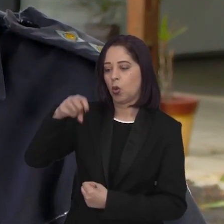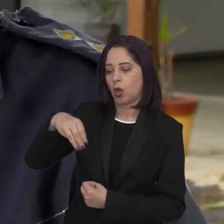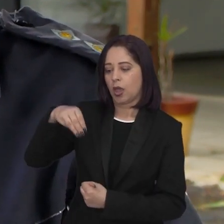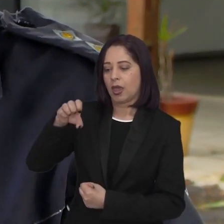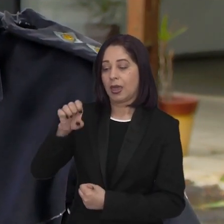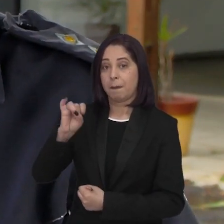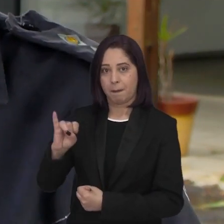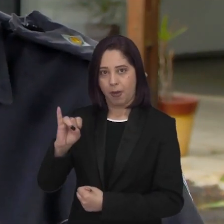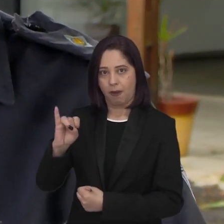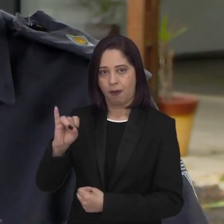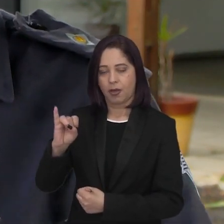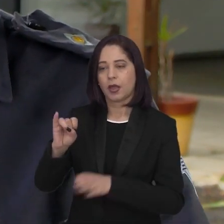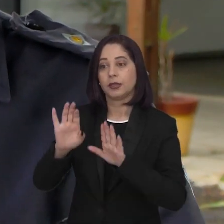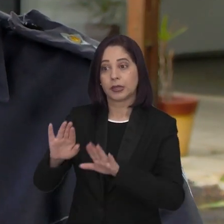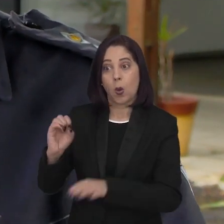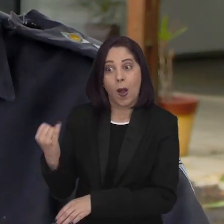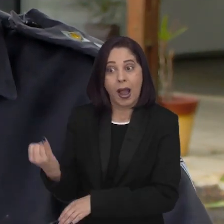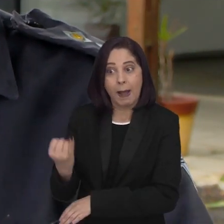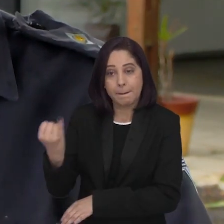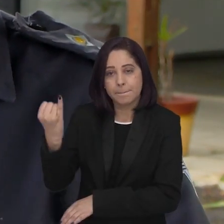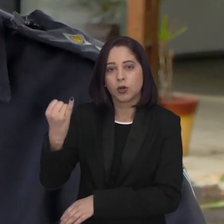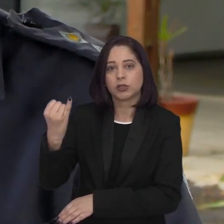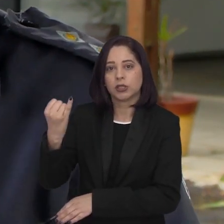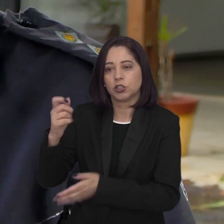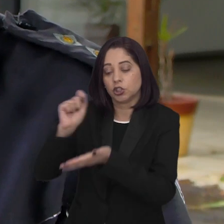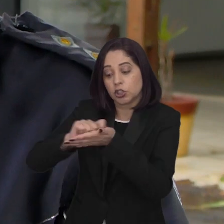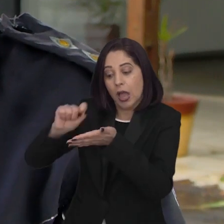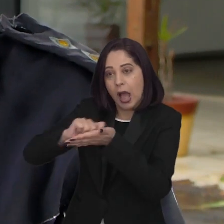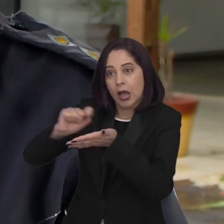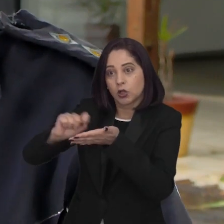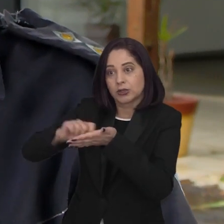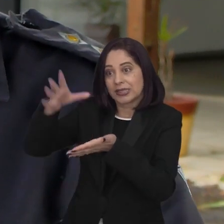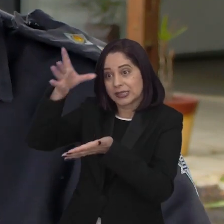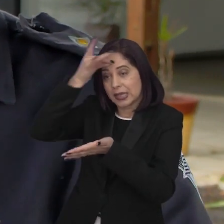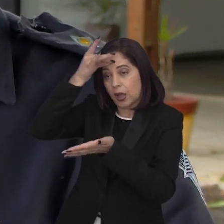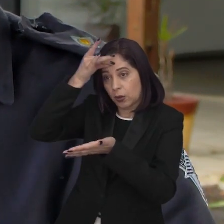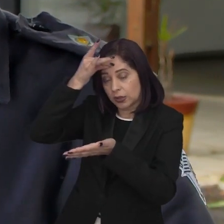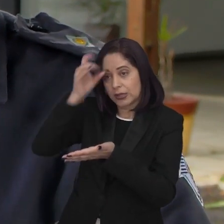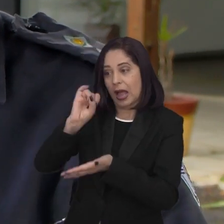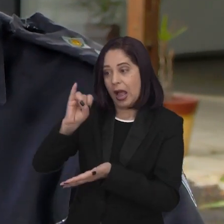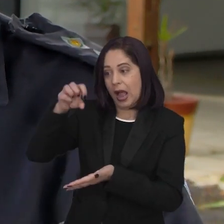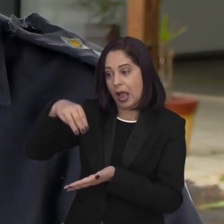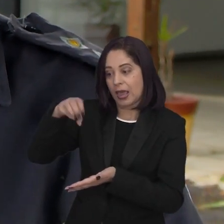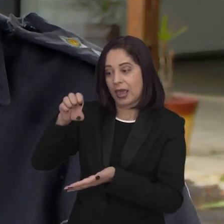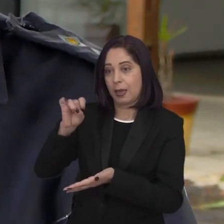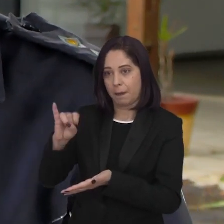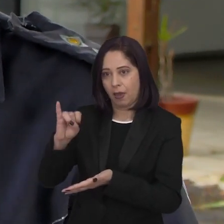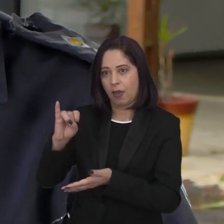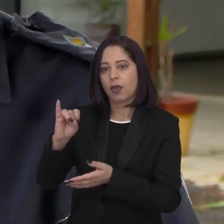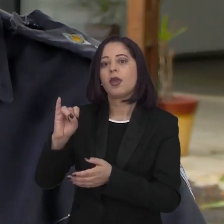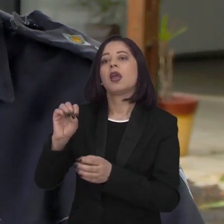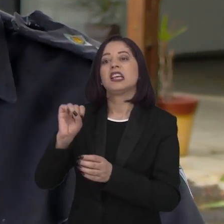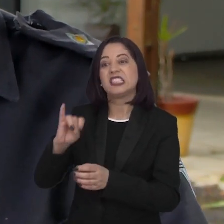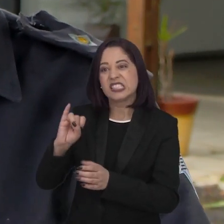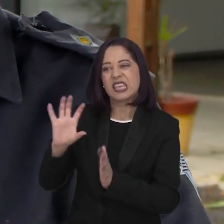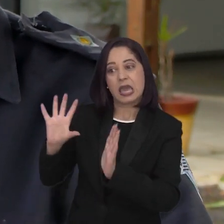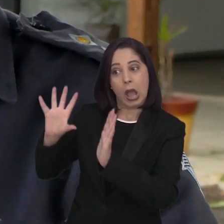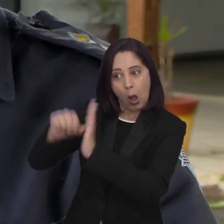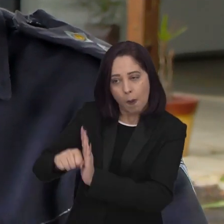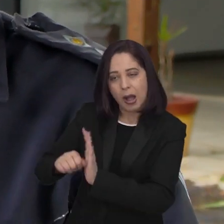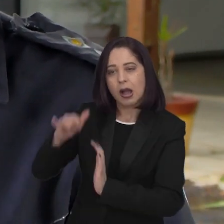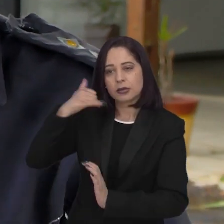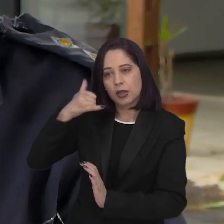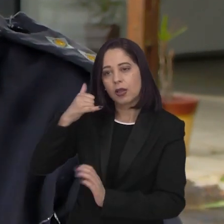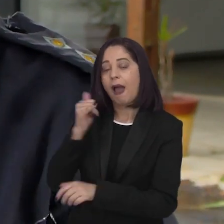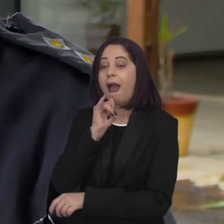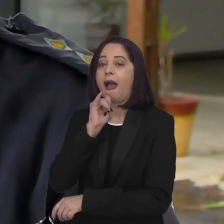Velha, 06 Jogo da Velha. Então é importante que todo mundo tenha esse código anotado, passe para alguém de confiança, para no caso de algum boletim de ocorrência, isso